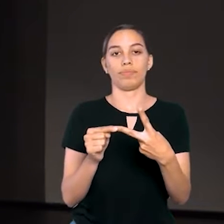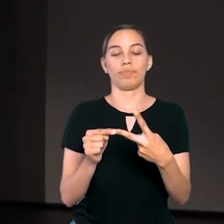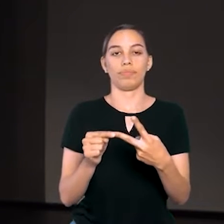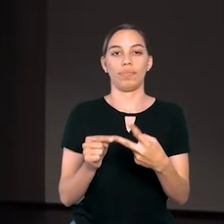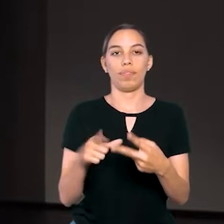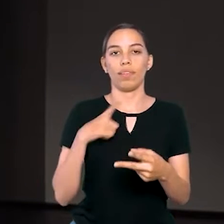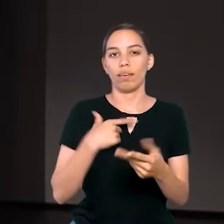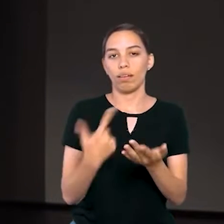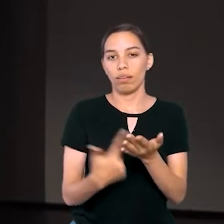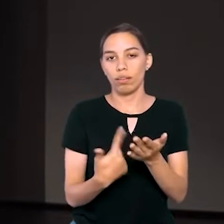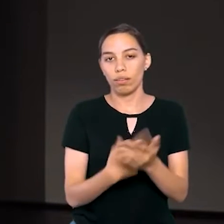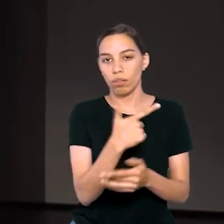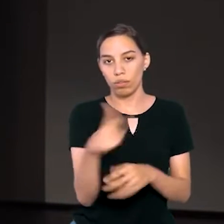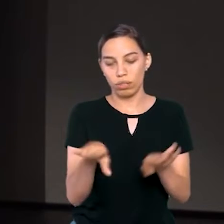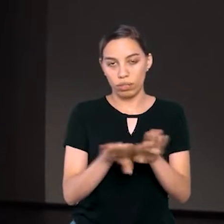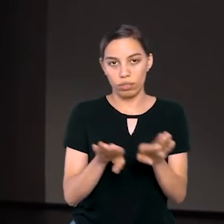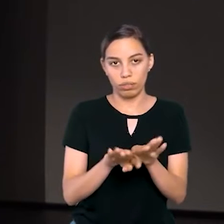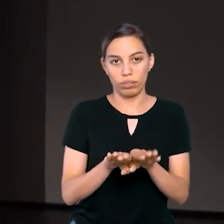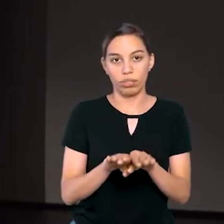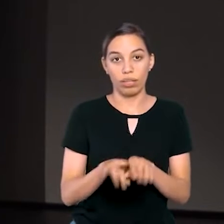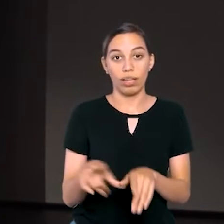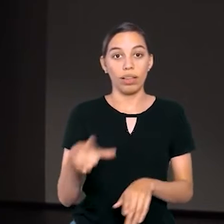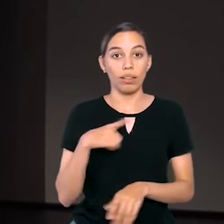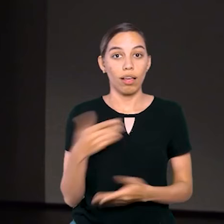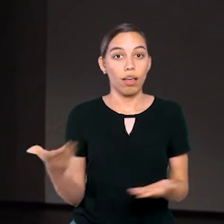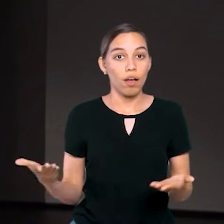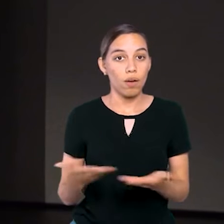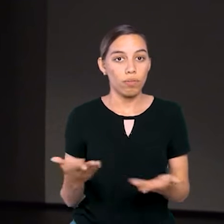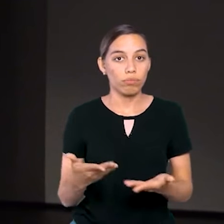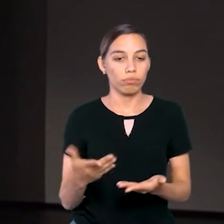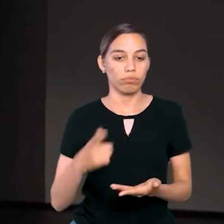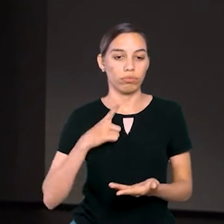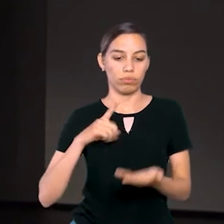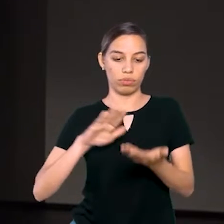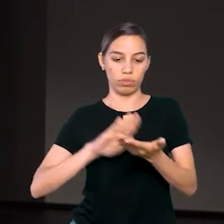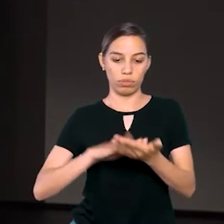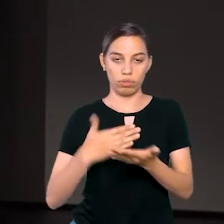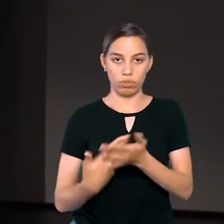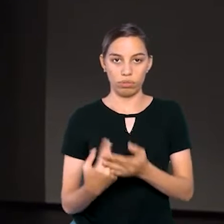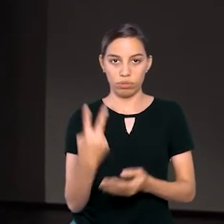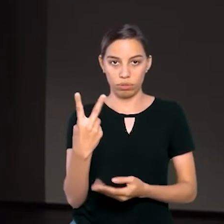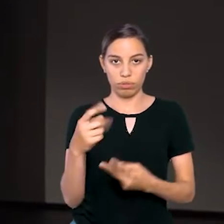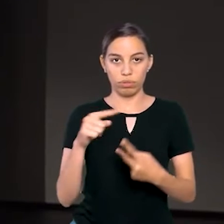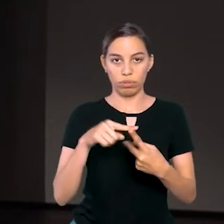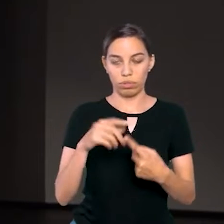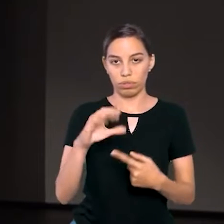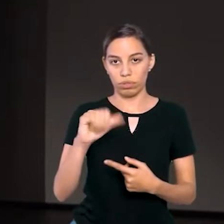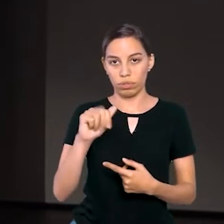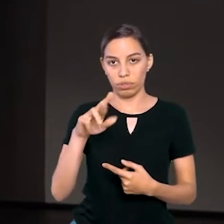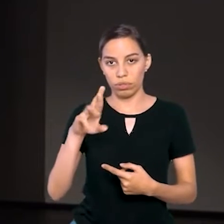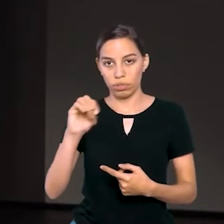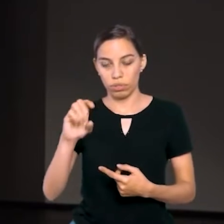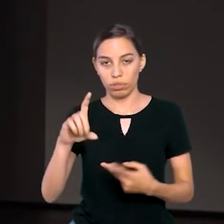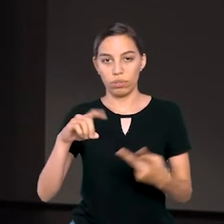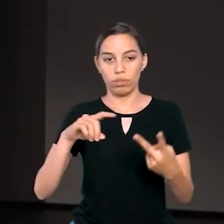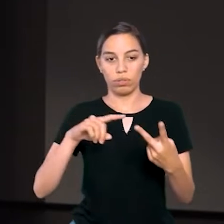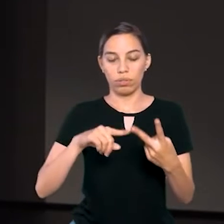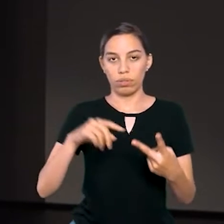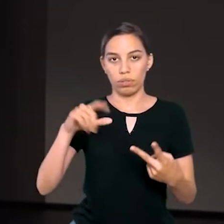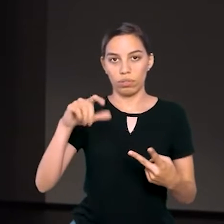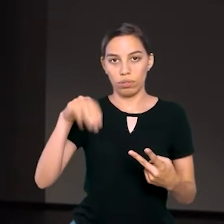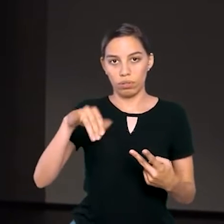outras publicações. Contaremos nesta noite com as intérpretes de Libras Carol Fomin e Milena Silva